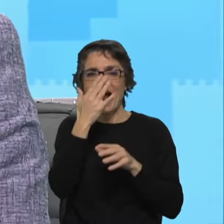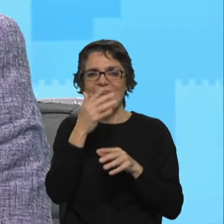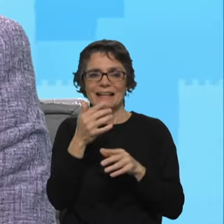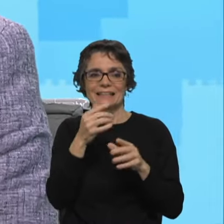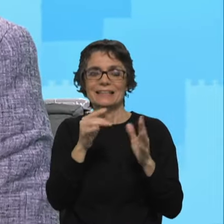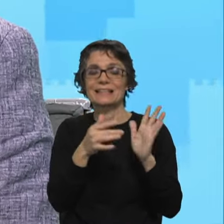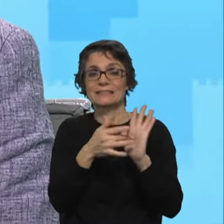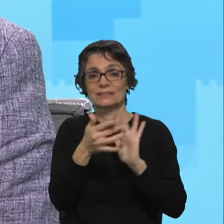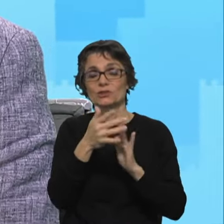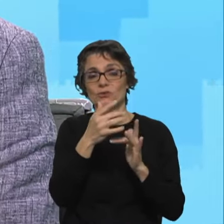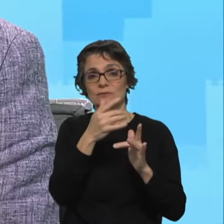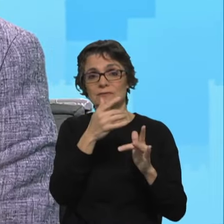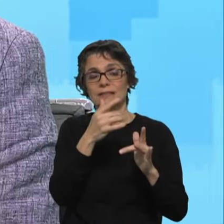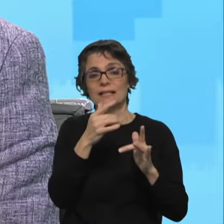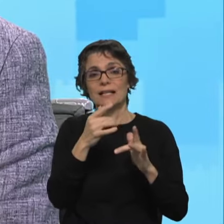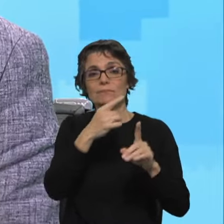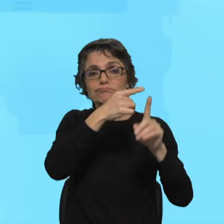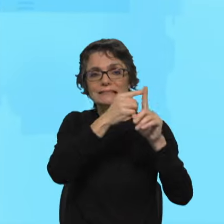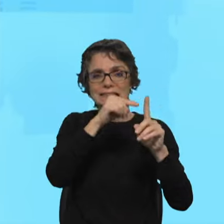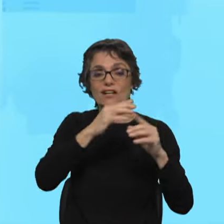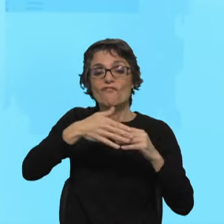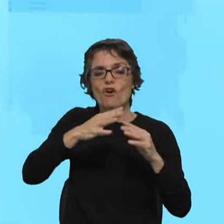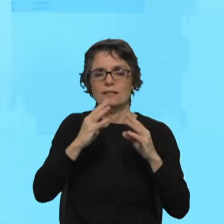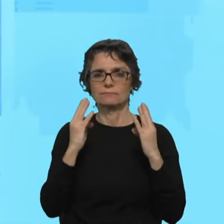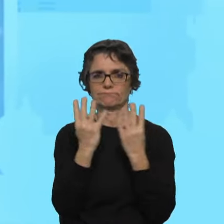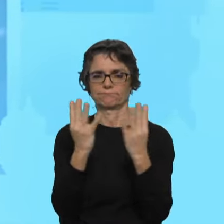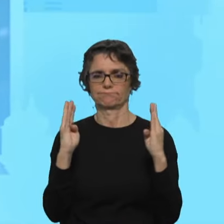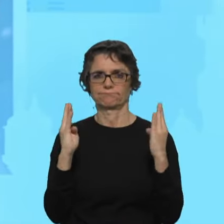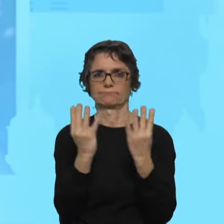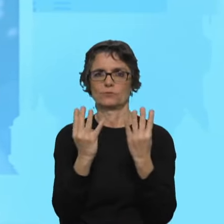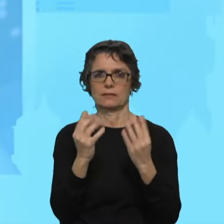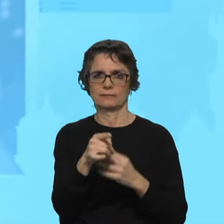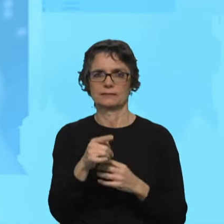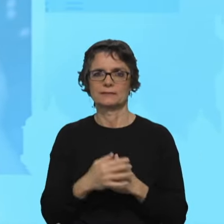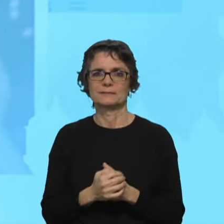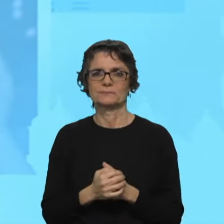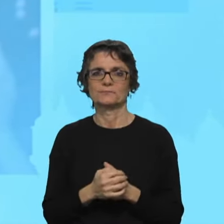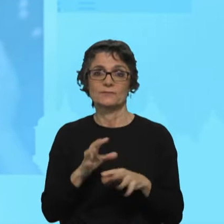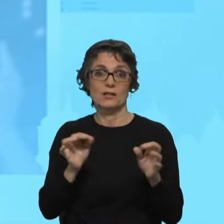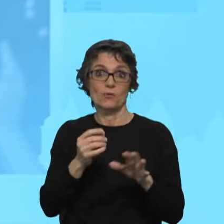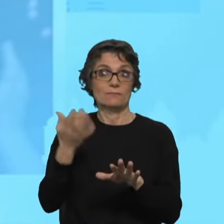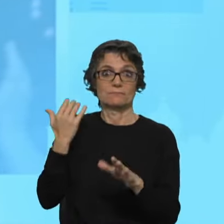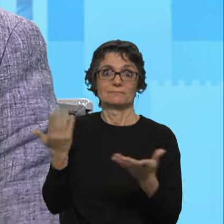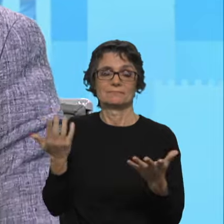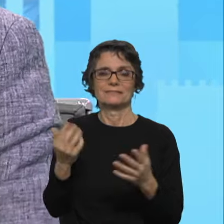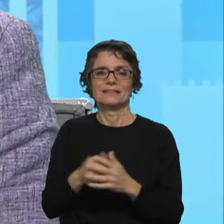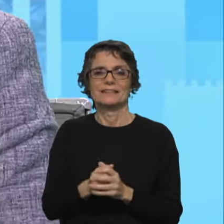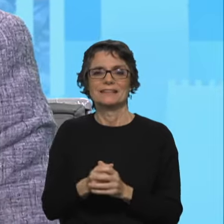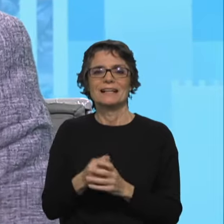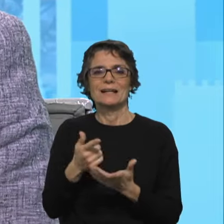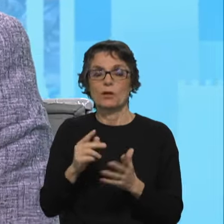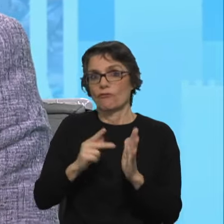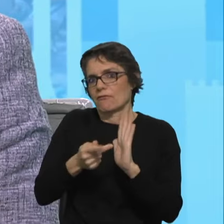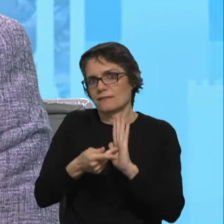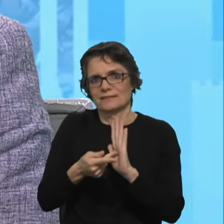muralha, como aconteceu quando foi o próprio Jesus. Portanto, é toda esta envolvência, com a ajuda técnica,